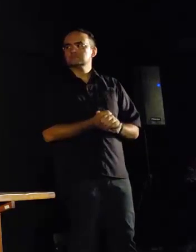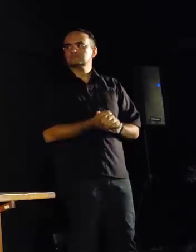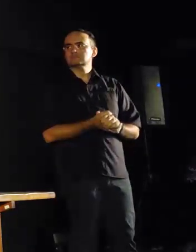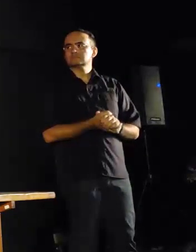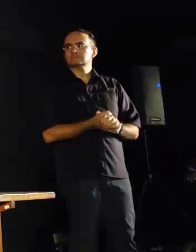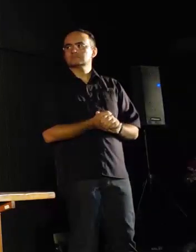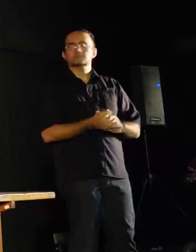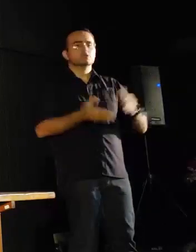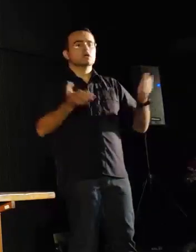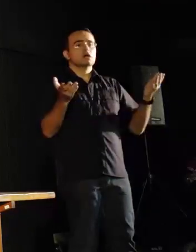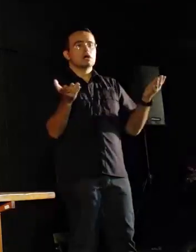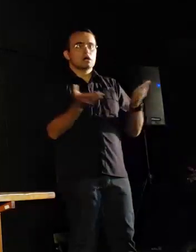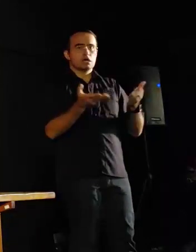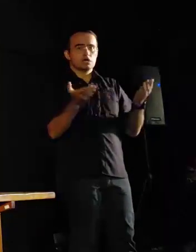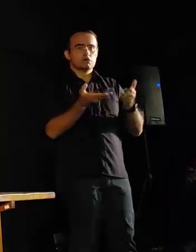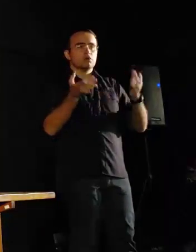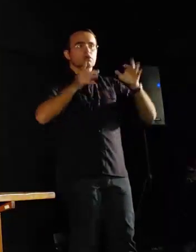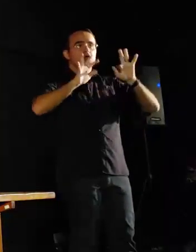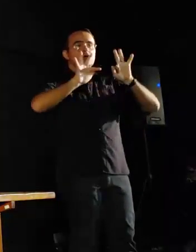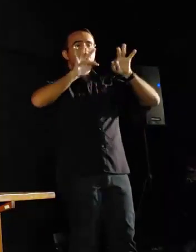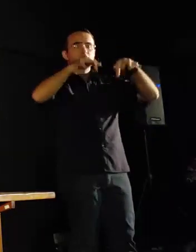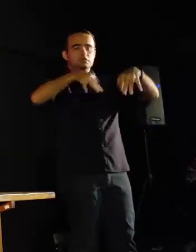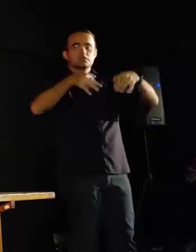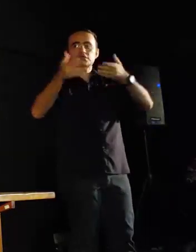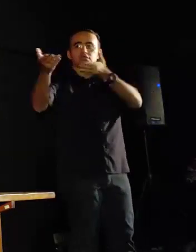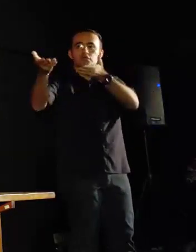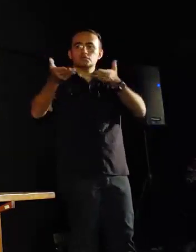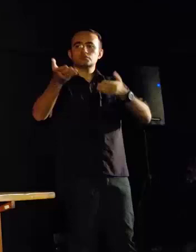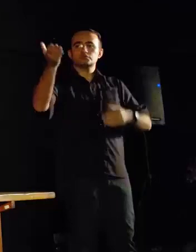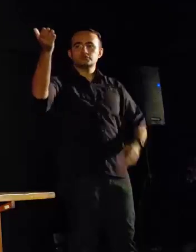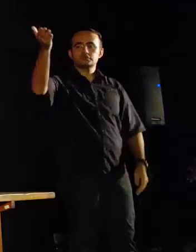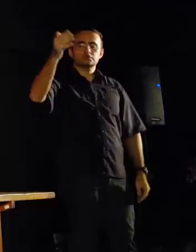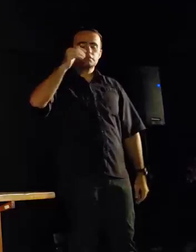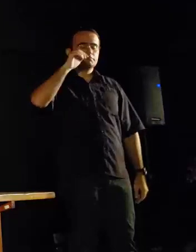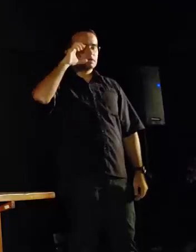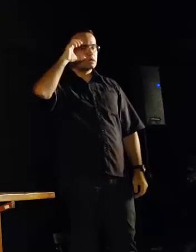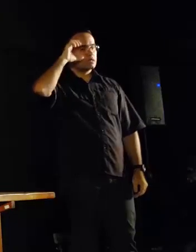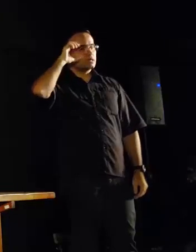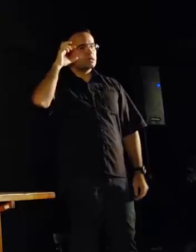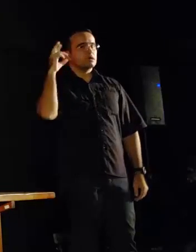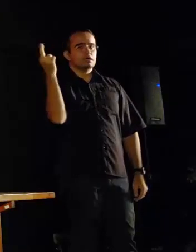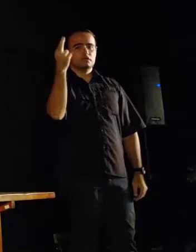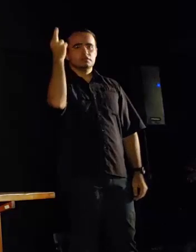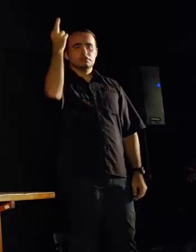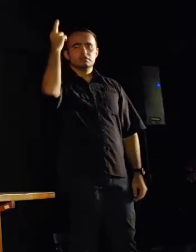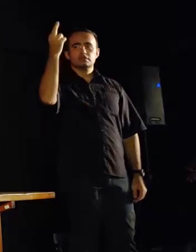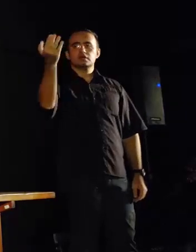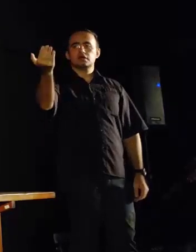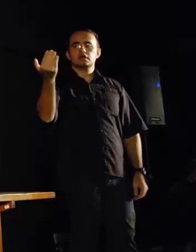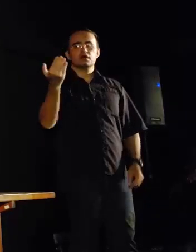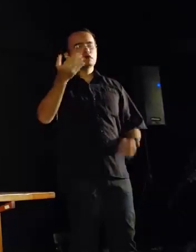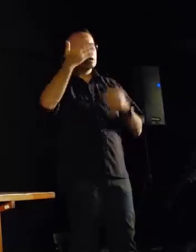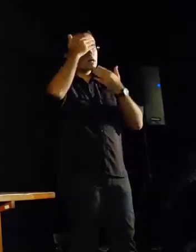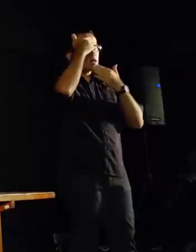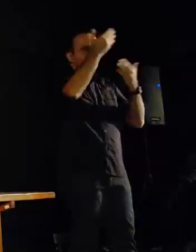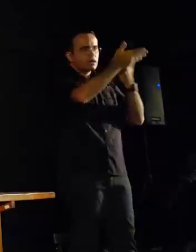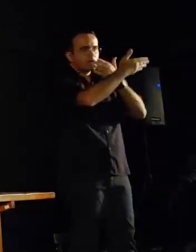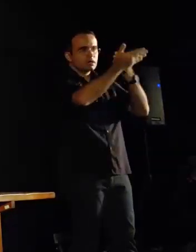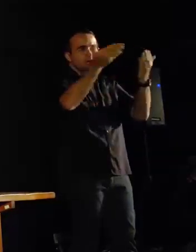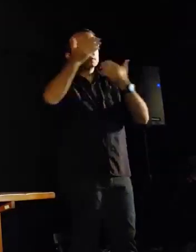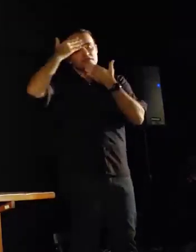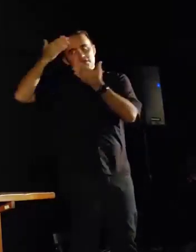E agora, para a gente encerrar, eu quero chamar o Renato aqui para fazer um breve agradecimento e a gente